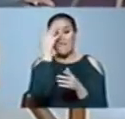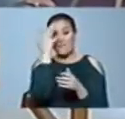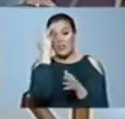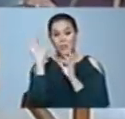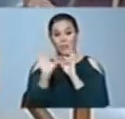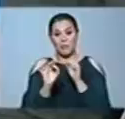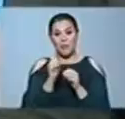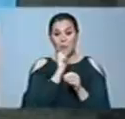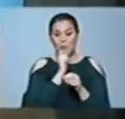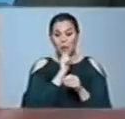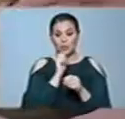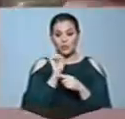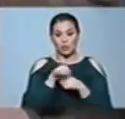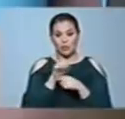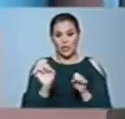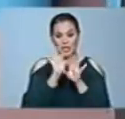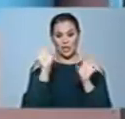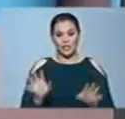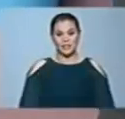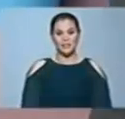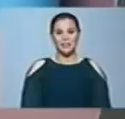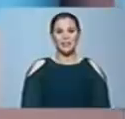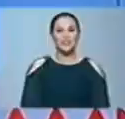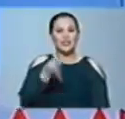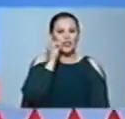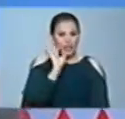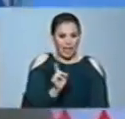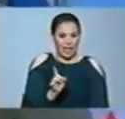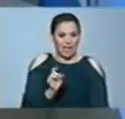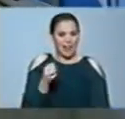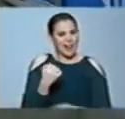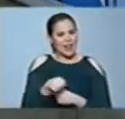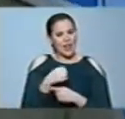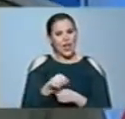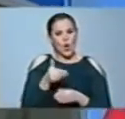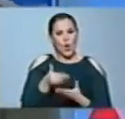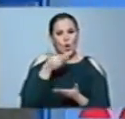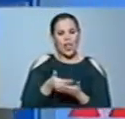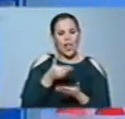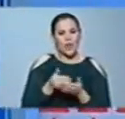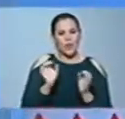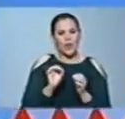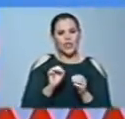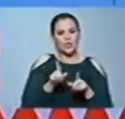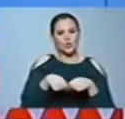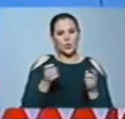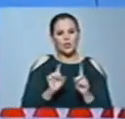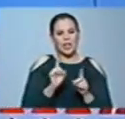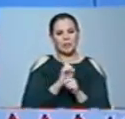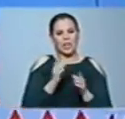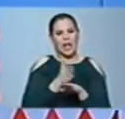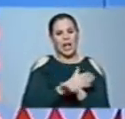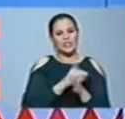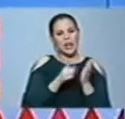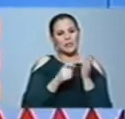super famosa sim claro que é provável que provar só nos traz por terem mais quente futura